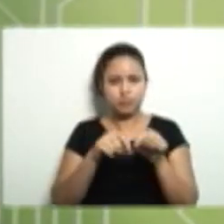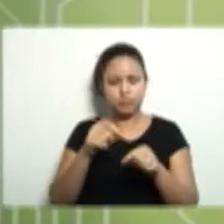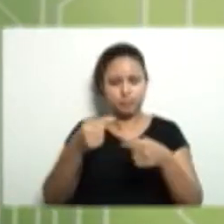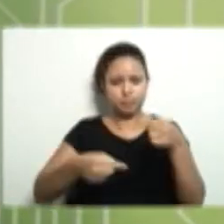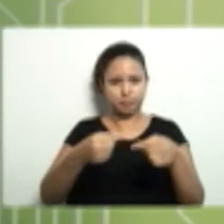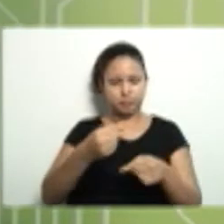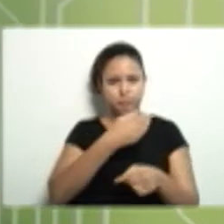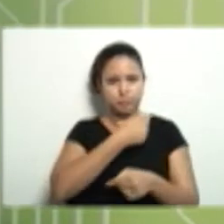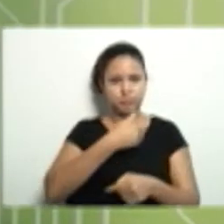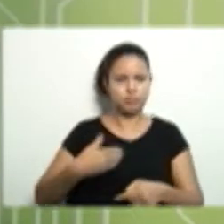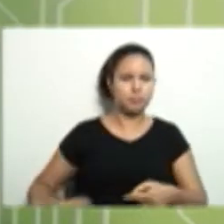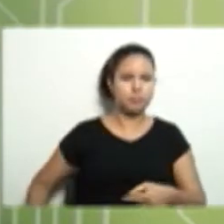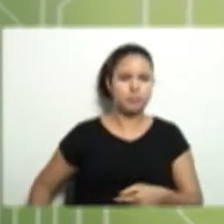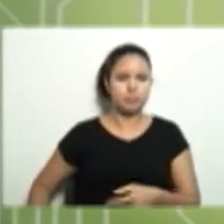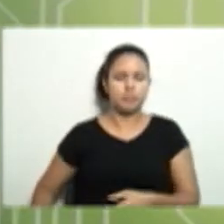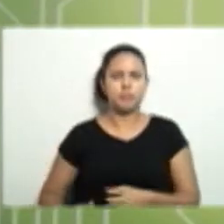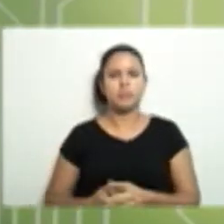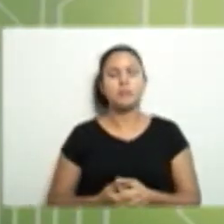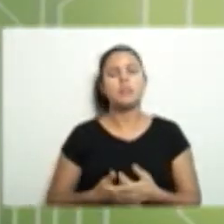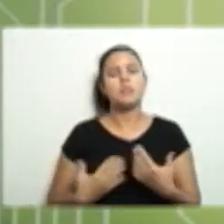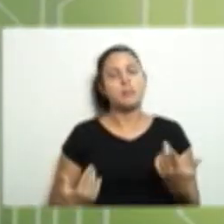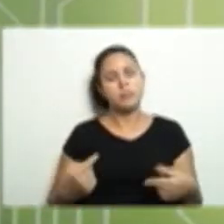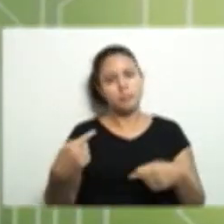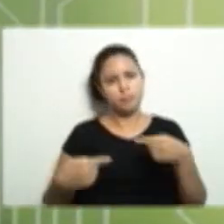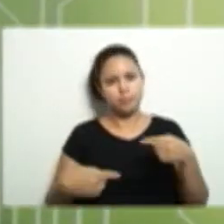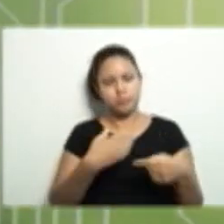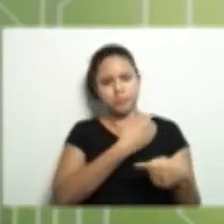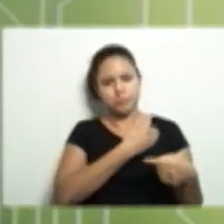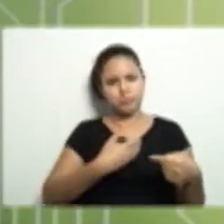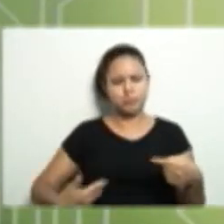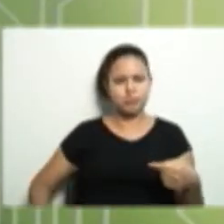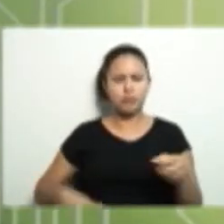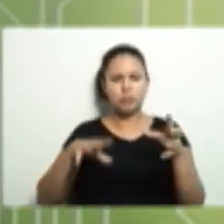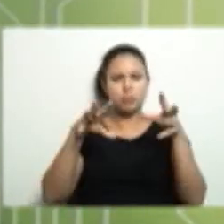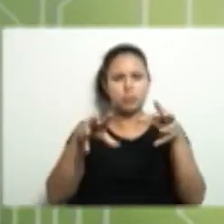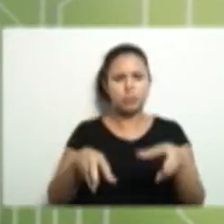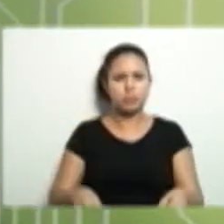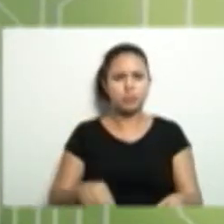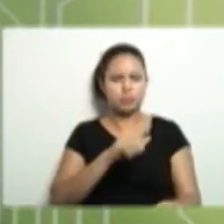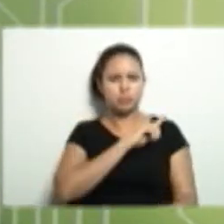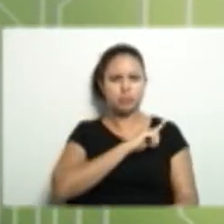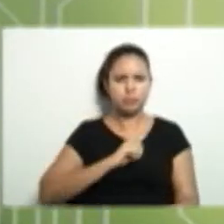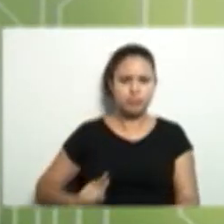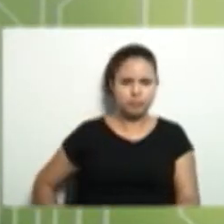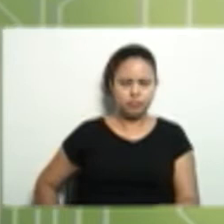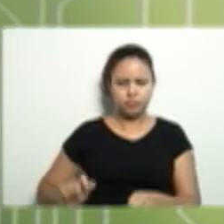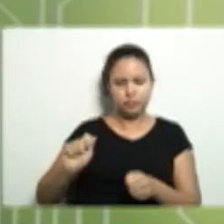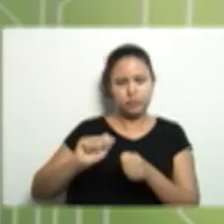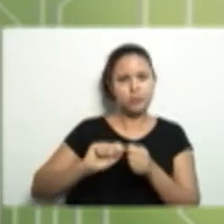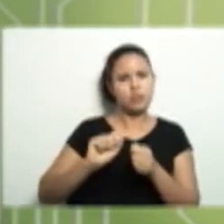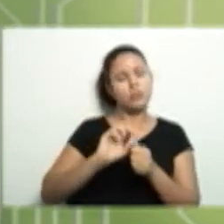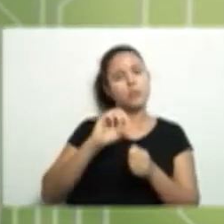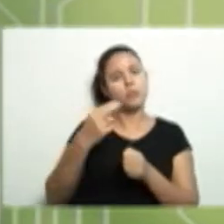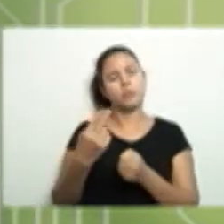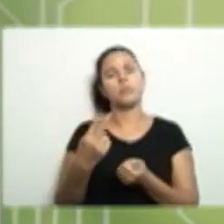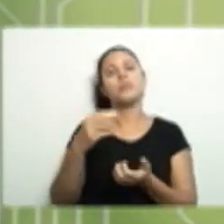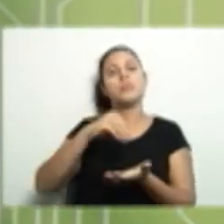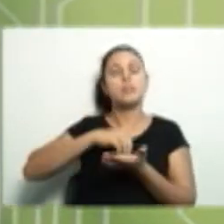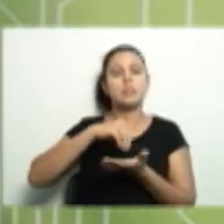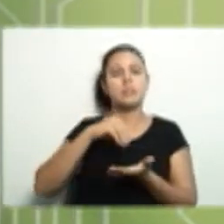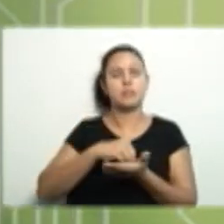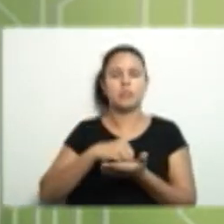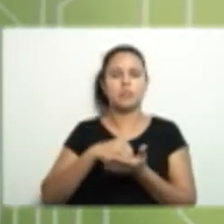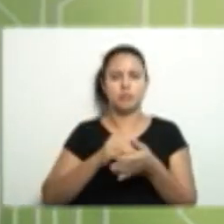políticas públicas. Políticas públicas são todas as ações que o governo faz ou deixa de fazer no intuito de